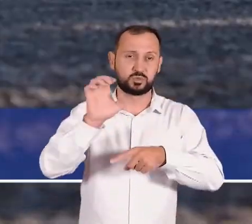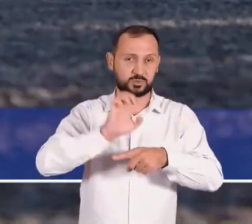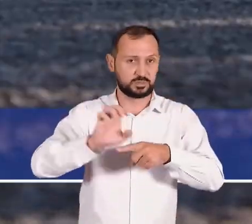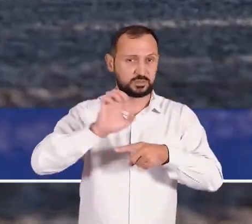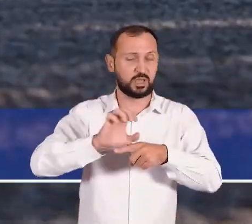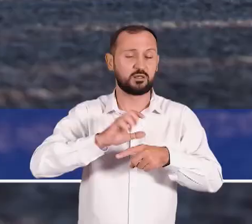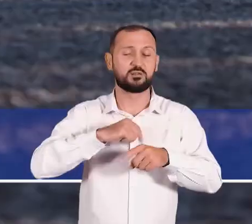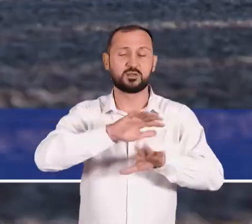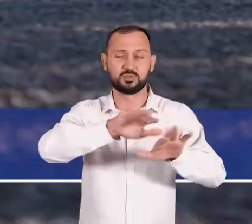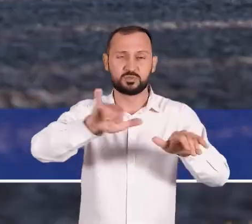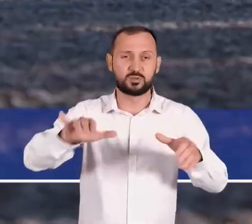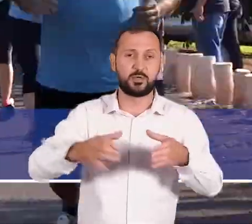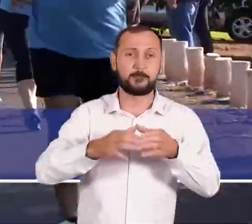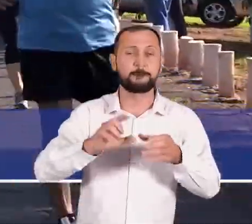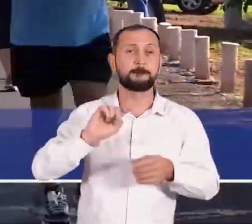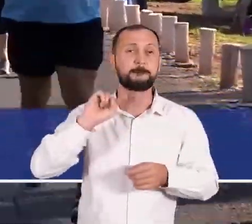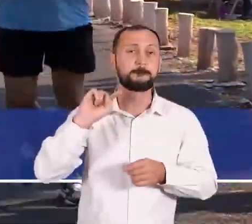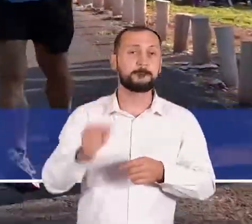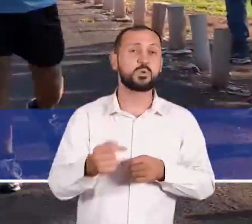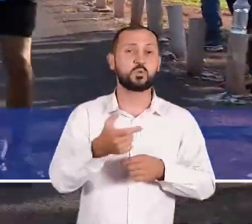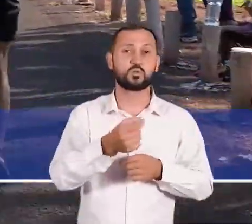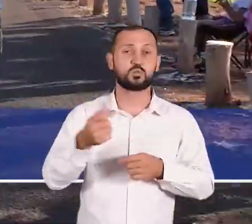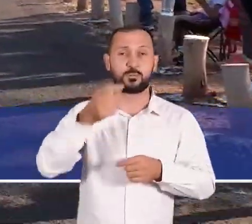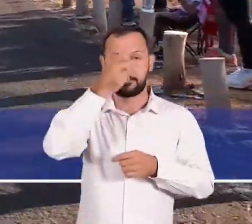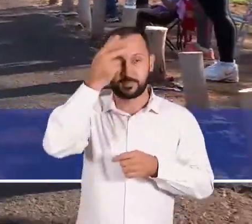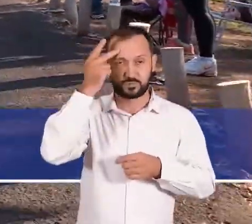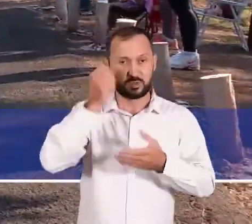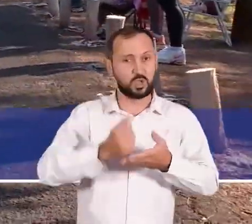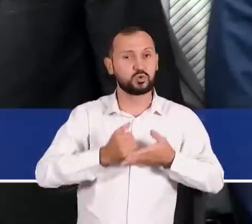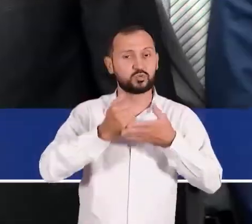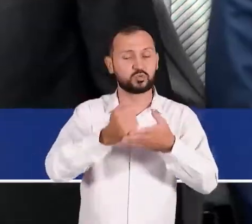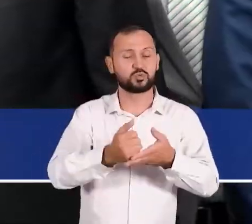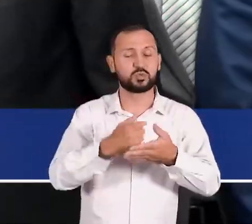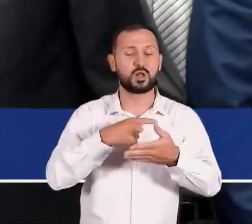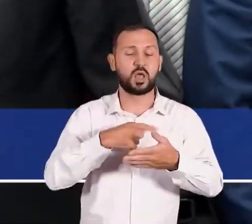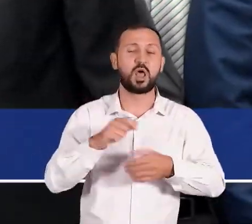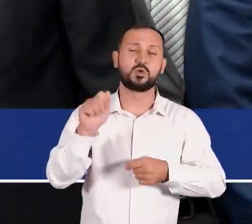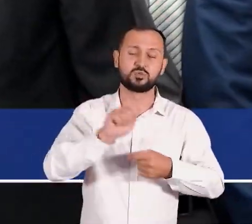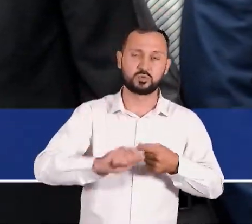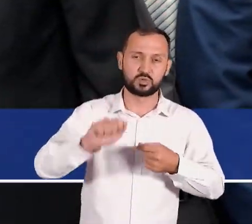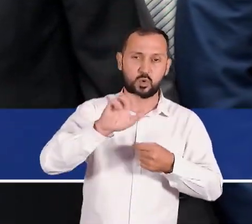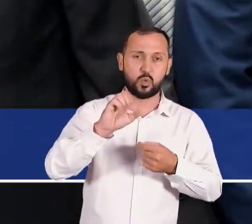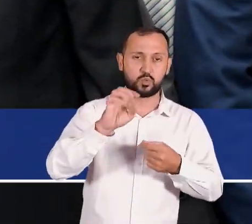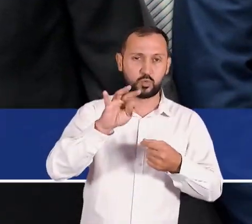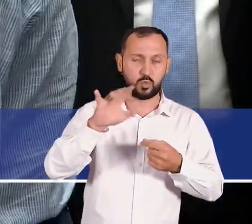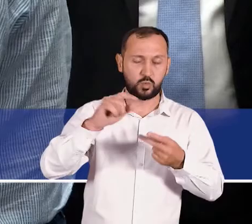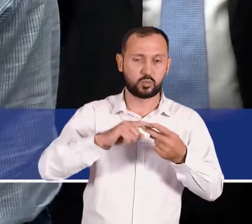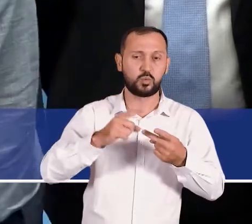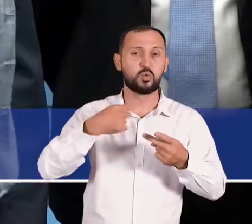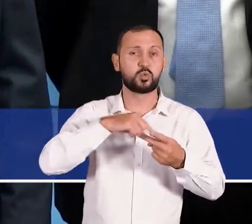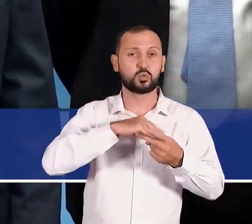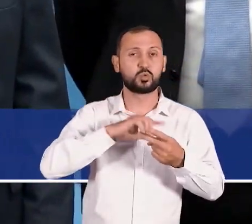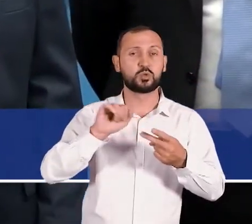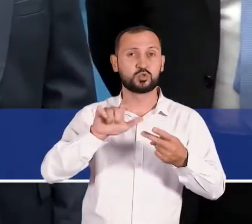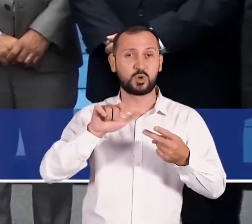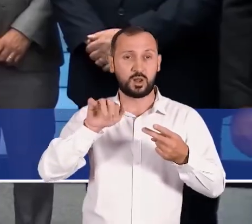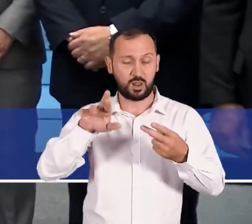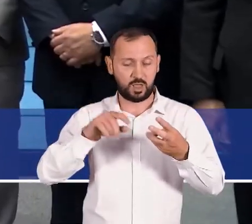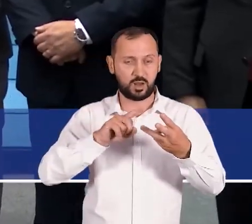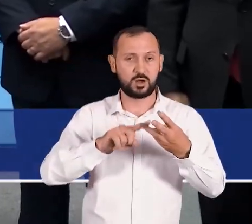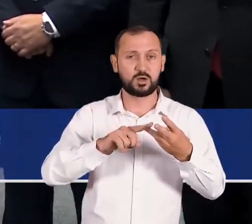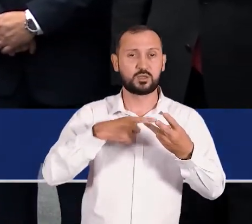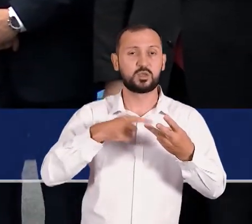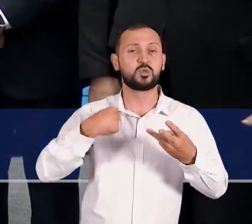da primeira Constituição Estadual, reuniu 1.200 pessoas e ajudará a Associação Cotolengo, Hospital Nosso Lar